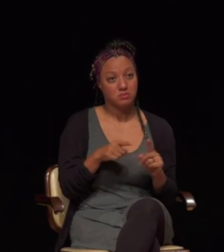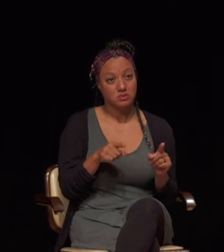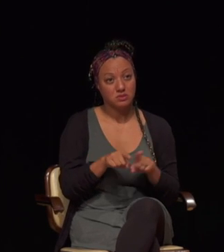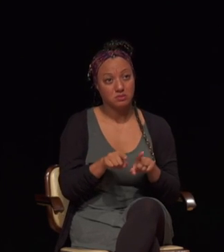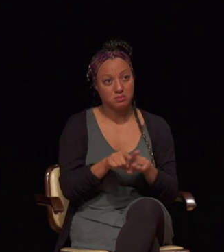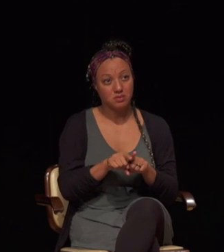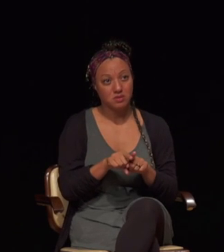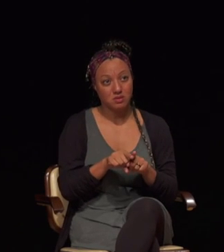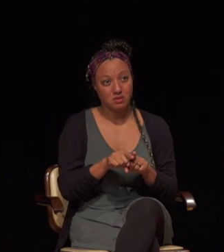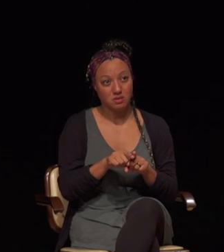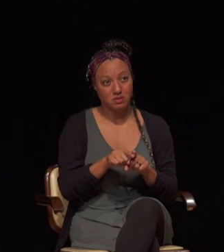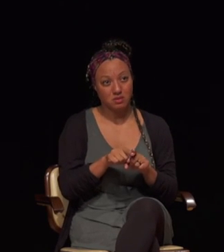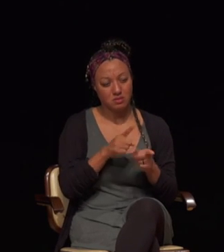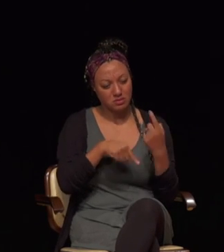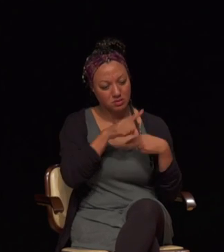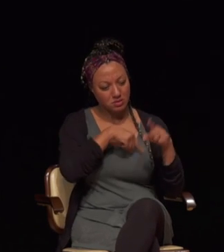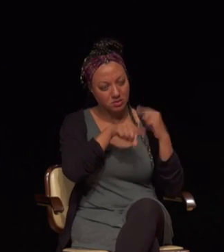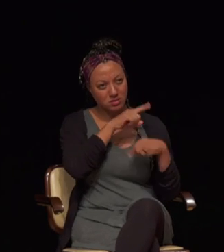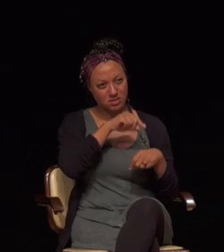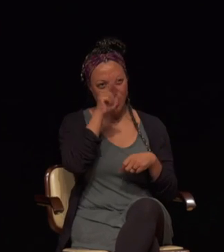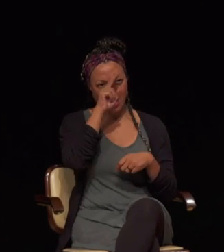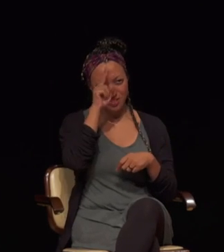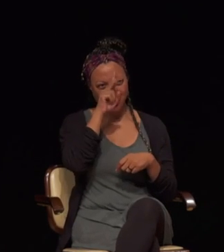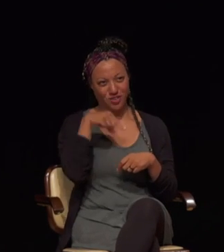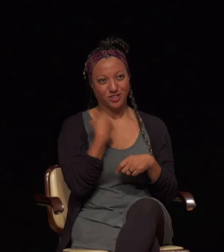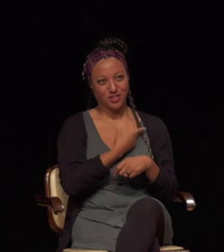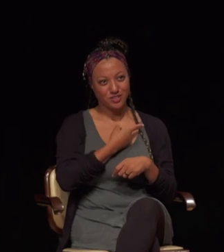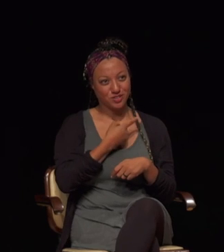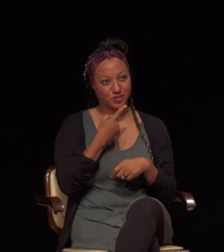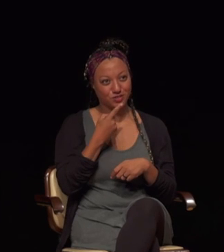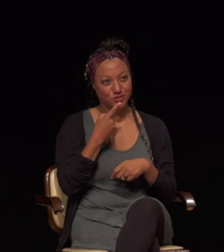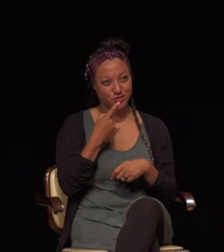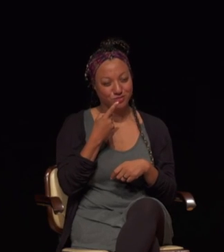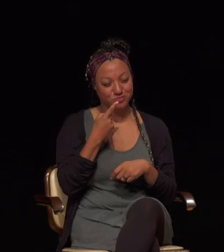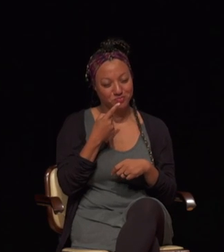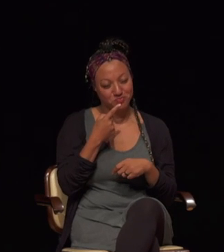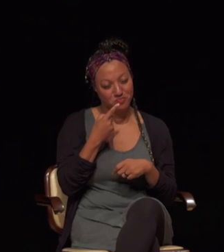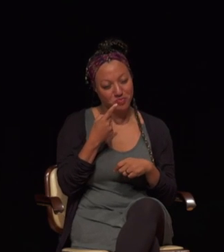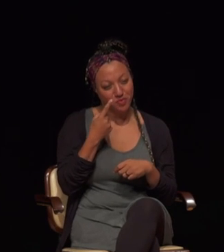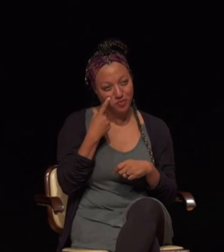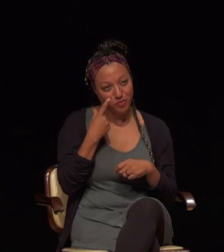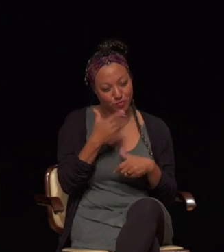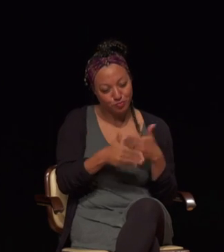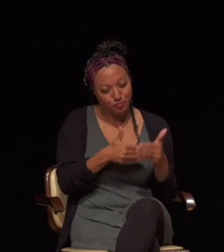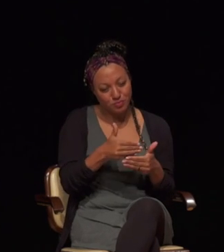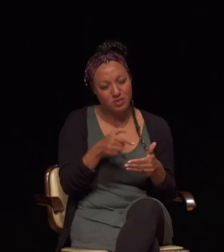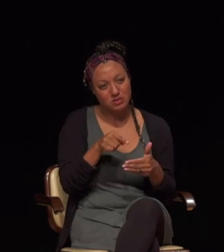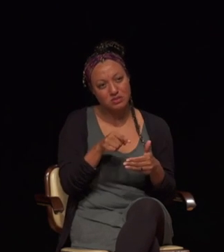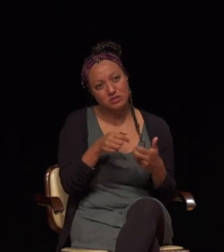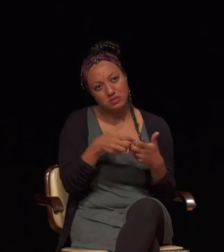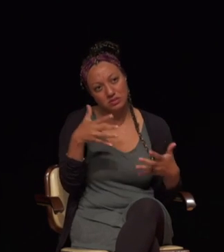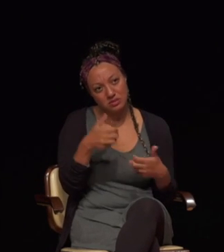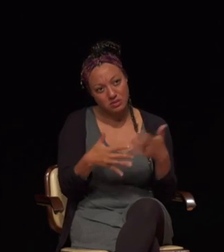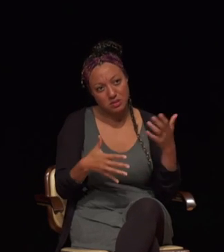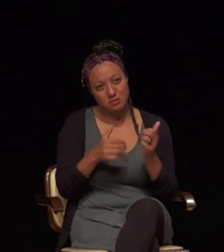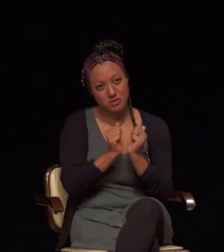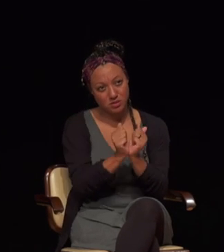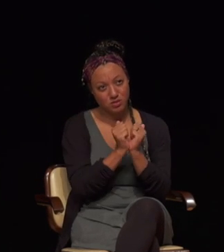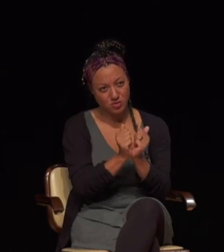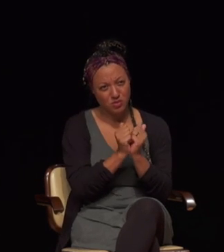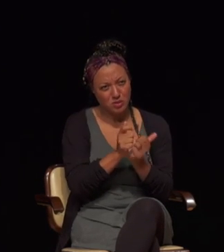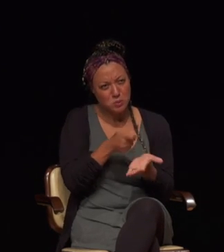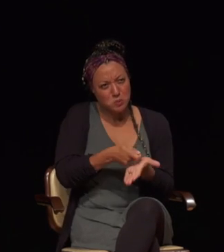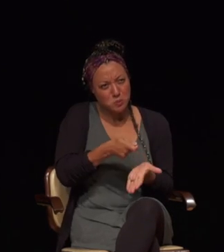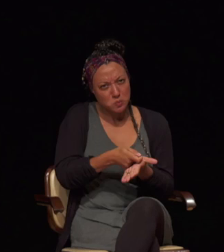o que essa historiografia que nós vimos Hoje durante o dia vem fazendo é mostrar que se o sistema escravocrata brasileiro foi tão